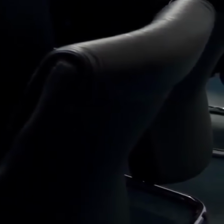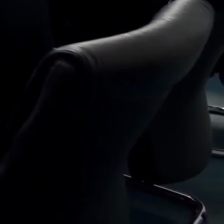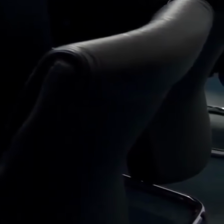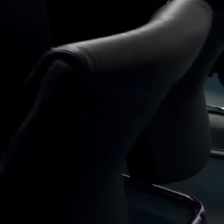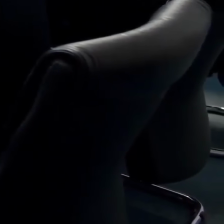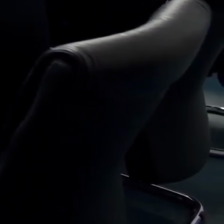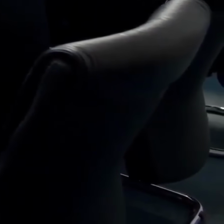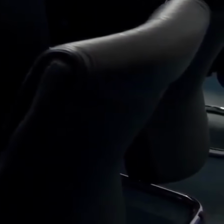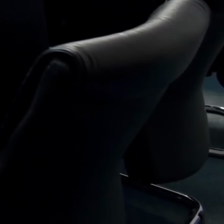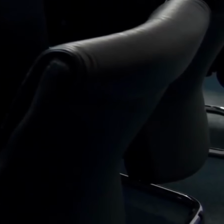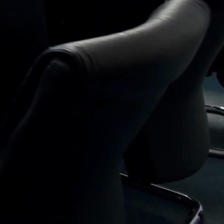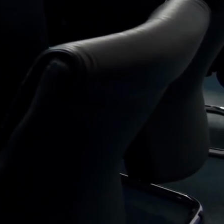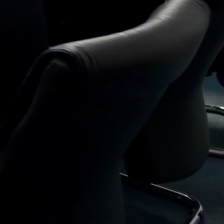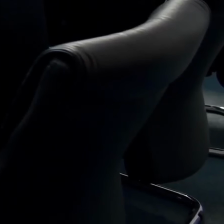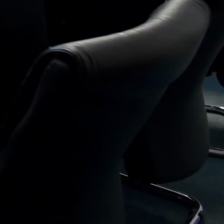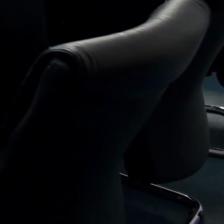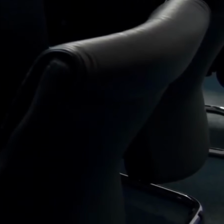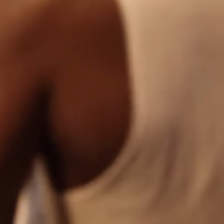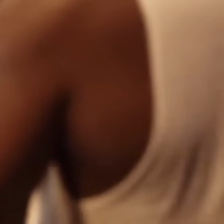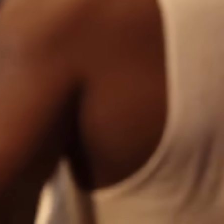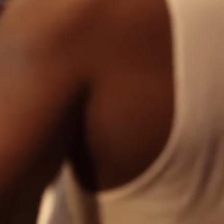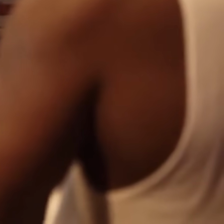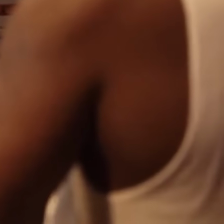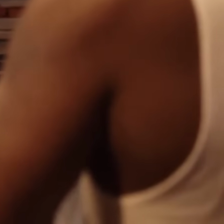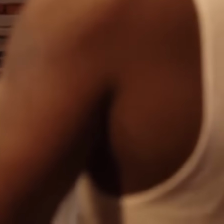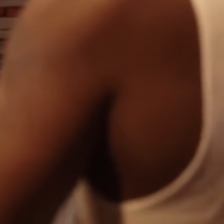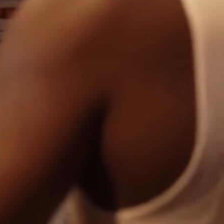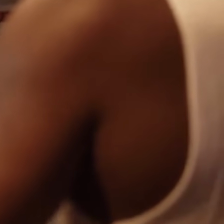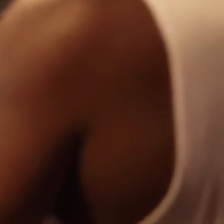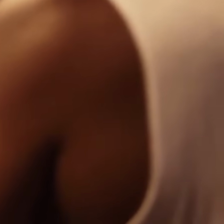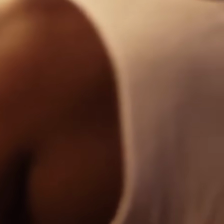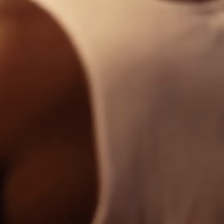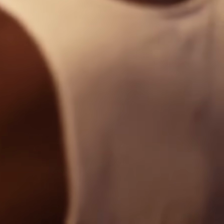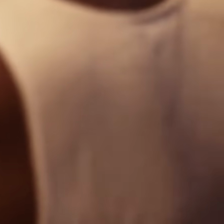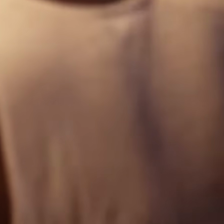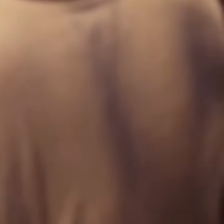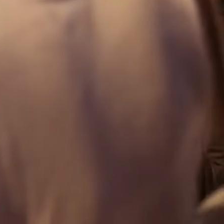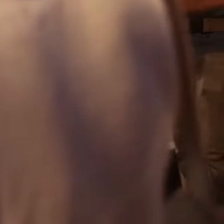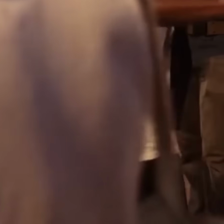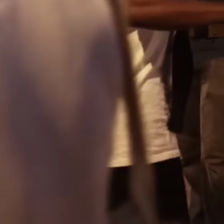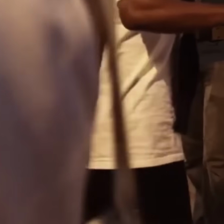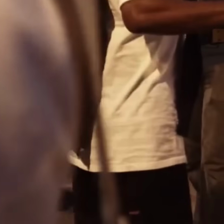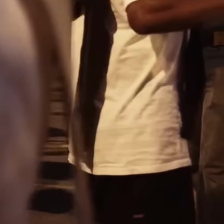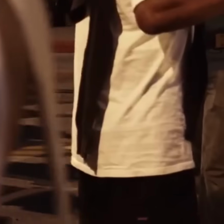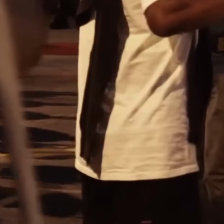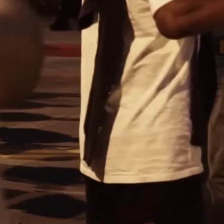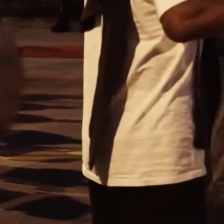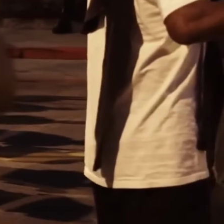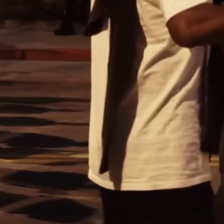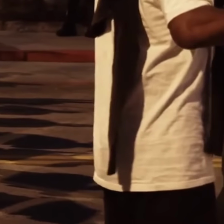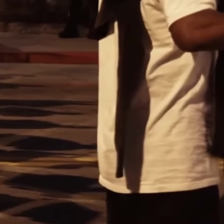Principalmente essa questão partidária eles conseguiram nos dividir muito bem né e fazendo isso eh gerou todo esse problema